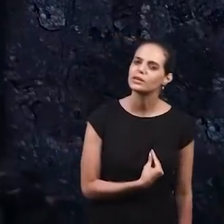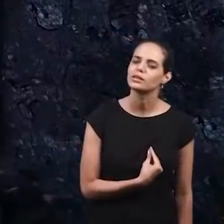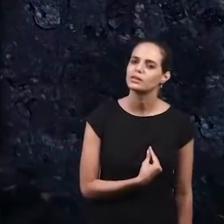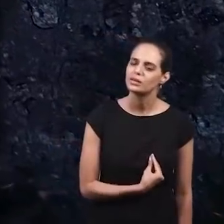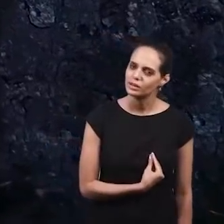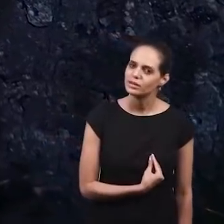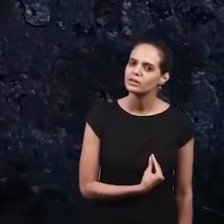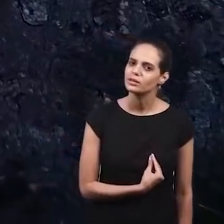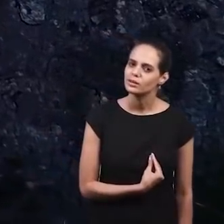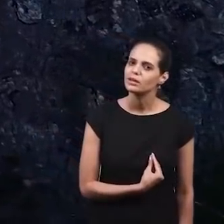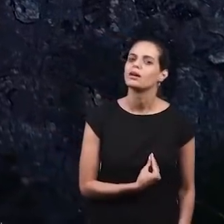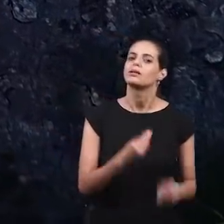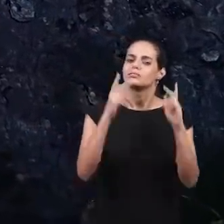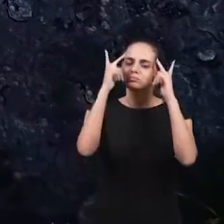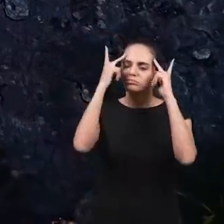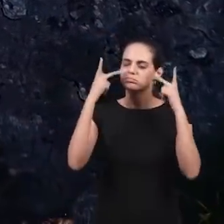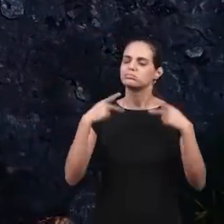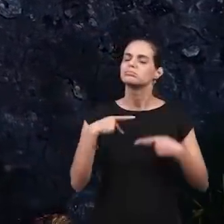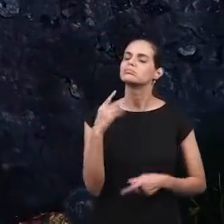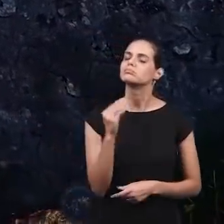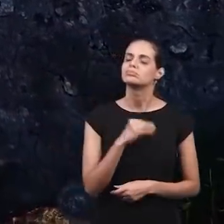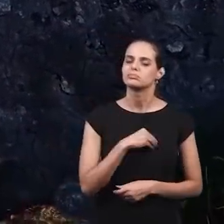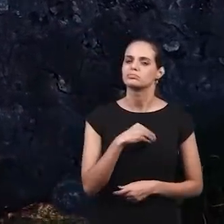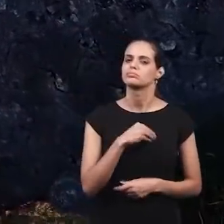dando vida ao